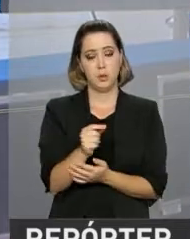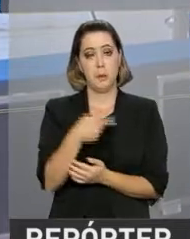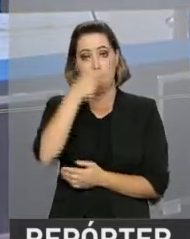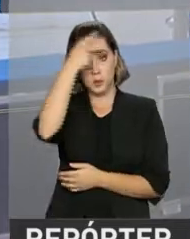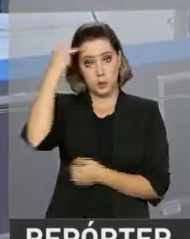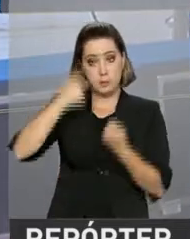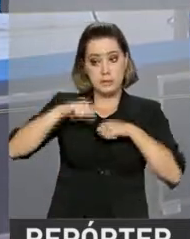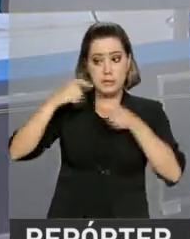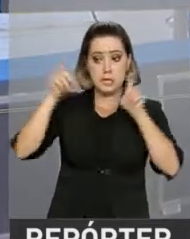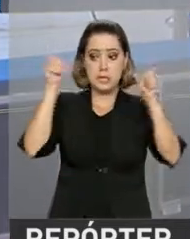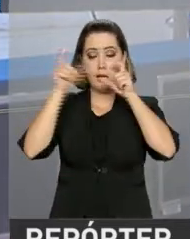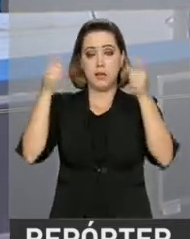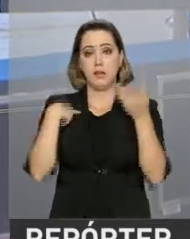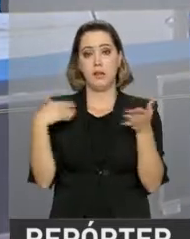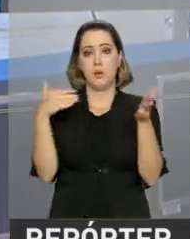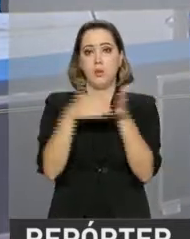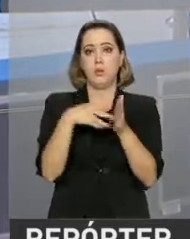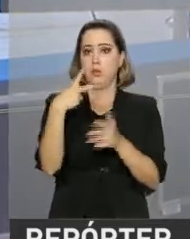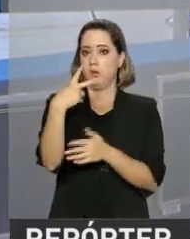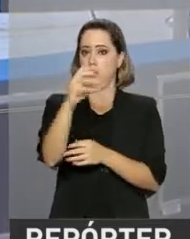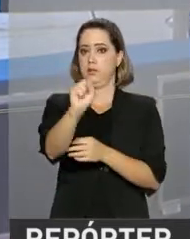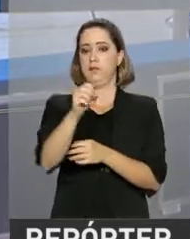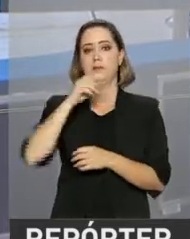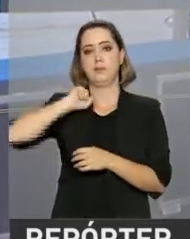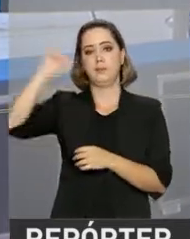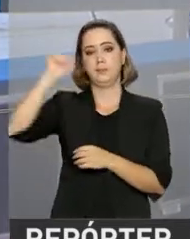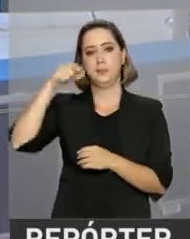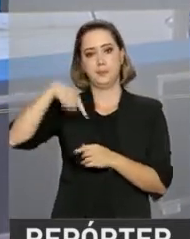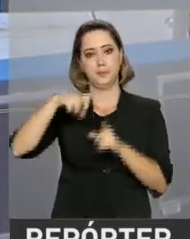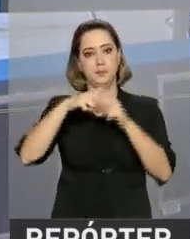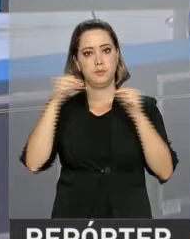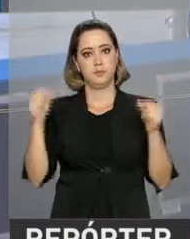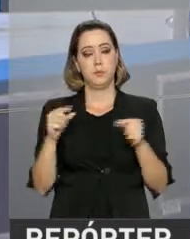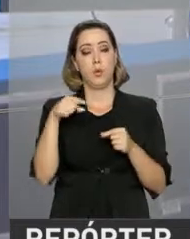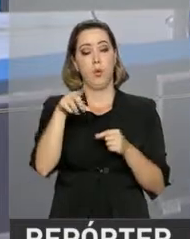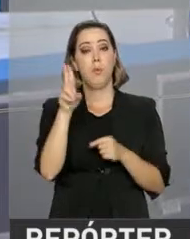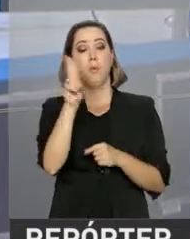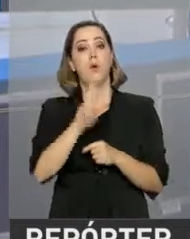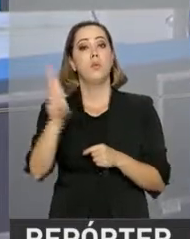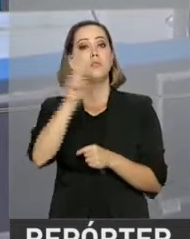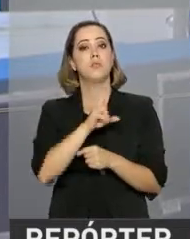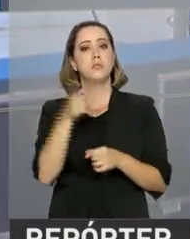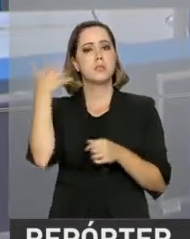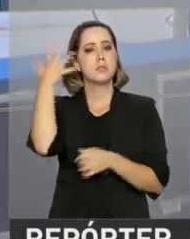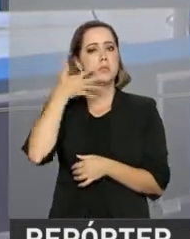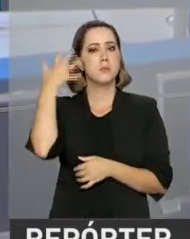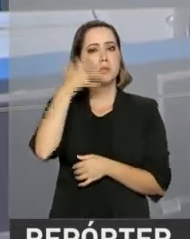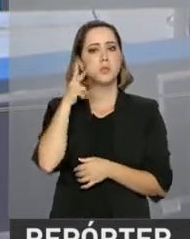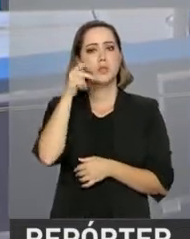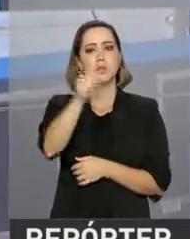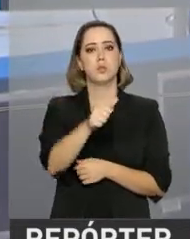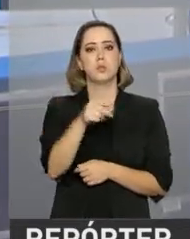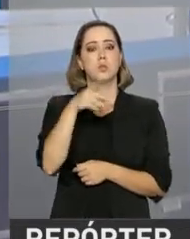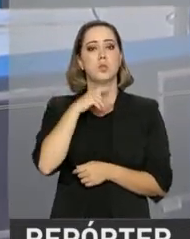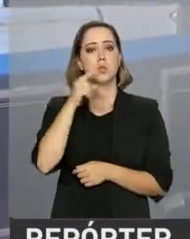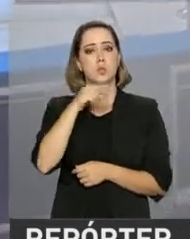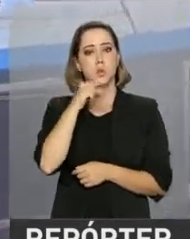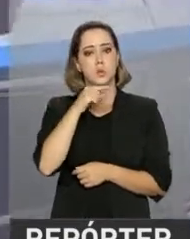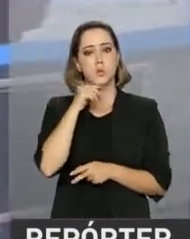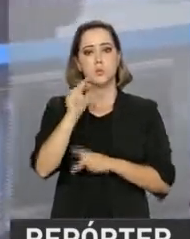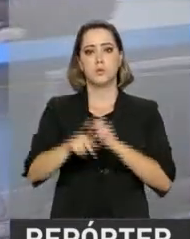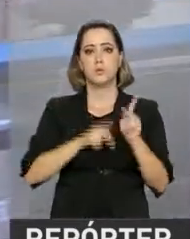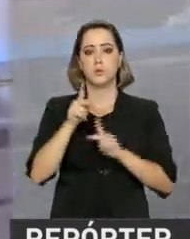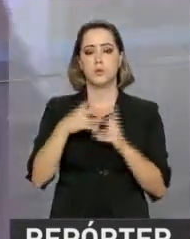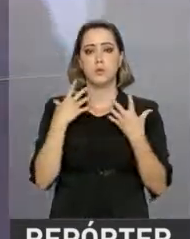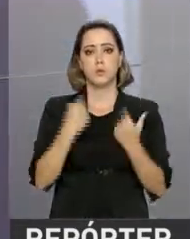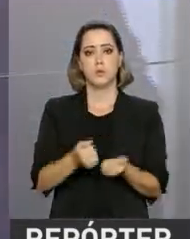atento. O prazo vai até 28 de abril. Em Brasília, uma universidade está esclarecendo as dúvidas da população. E é sobre isso que a